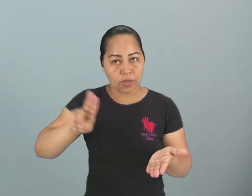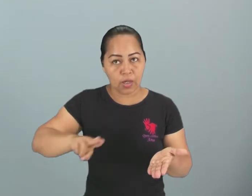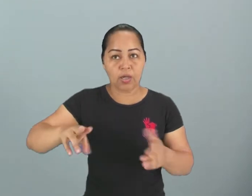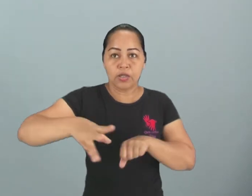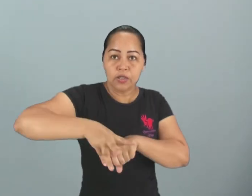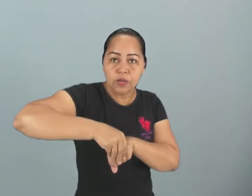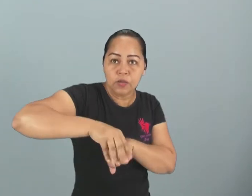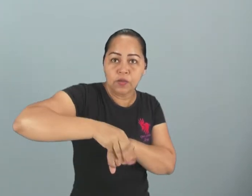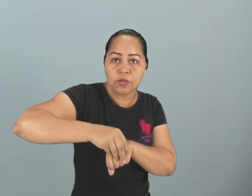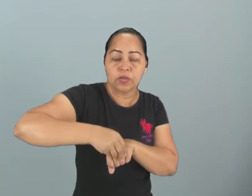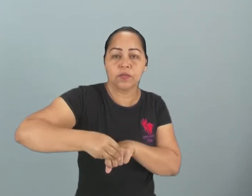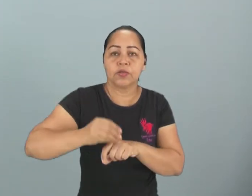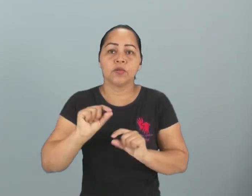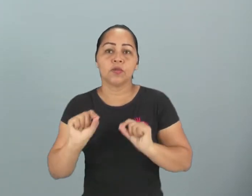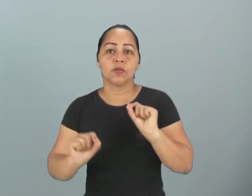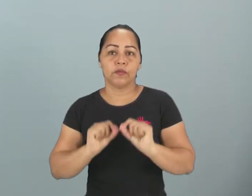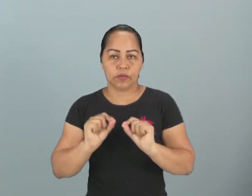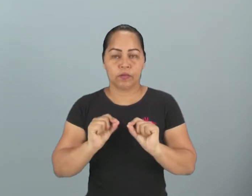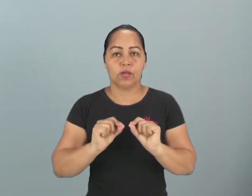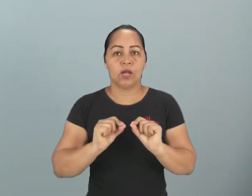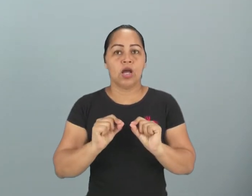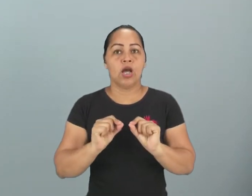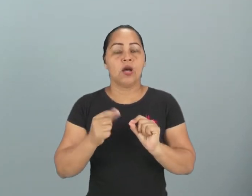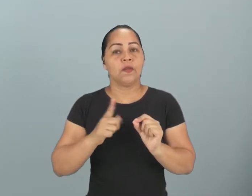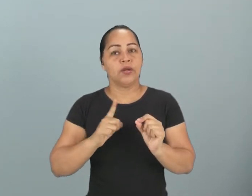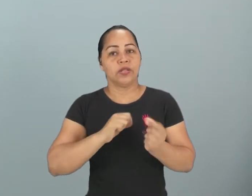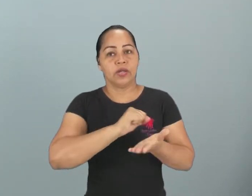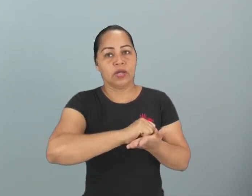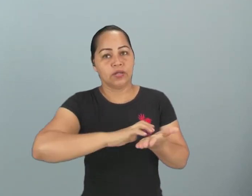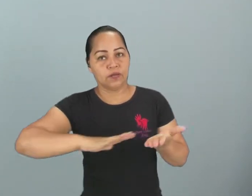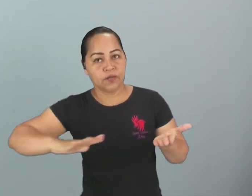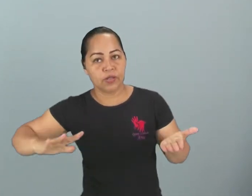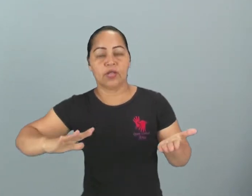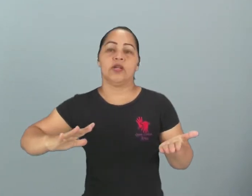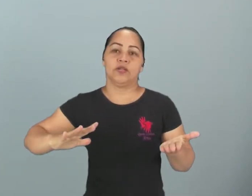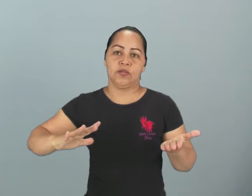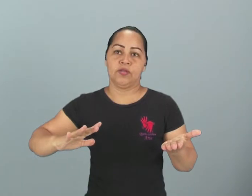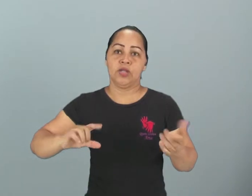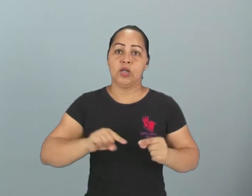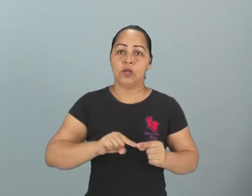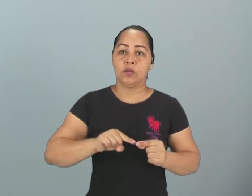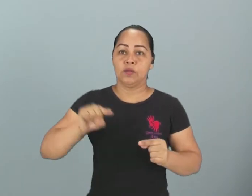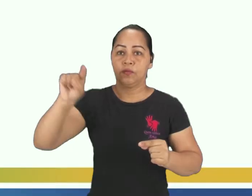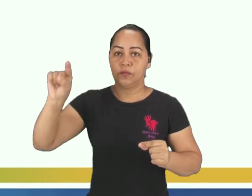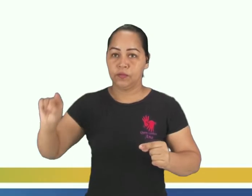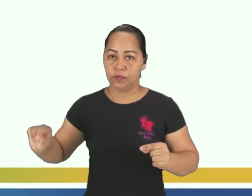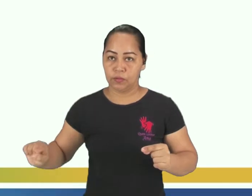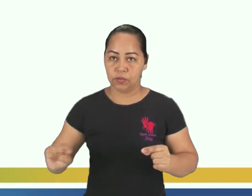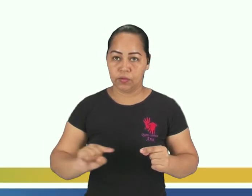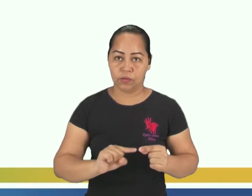para resolver problemas envolvendo a parte de triângulos.